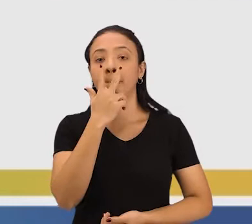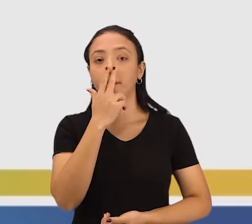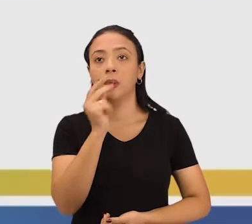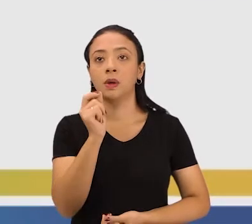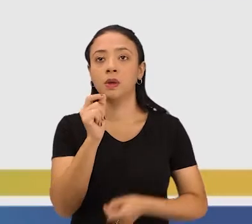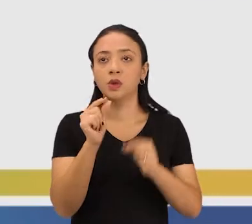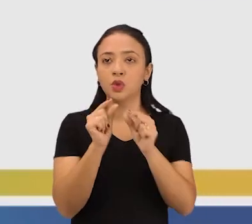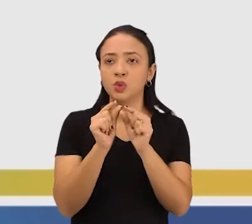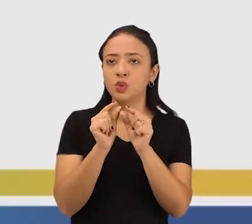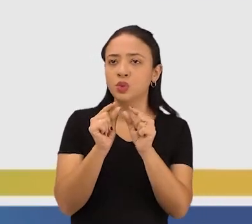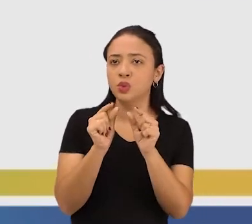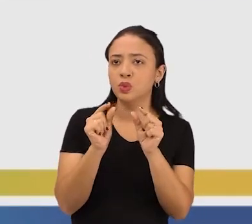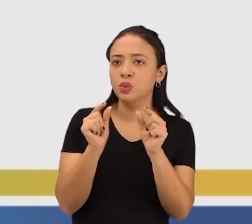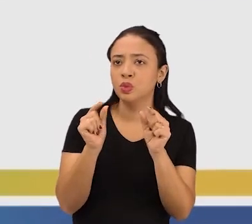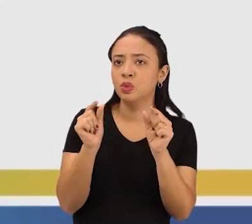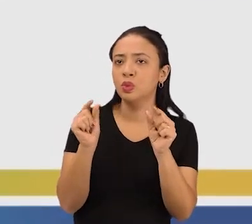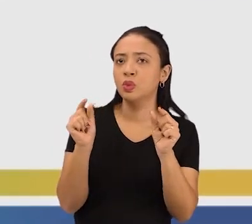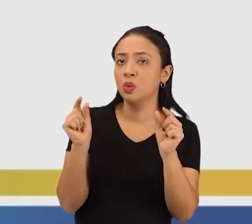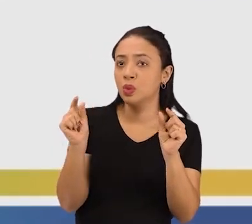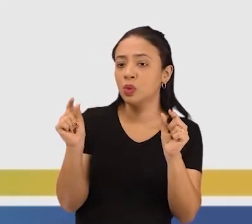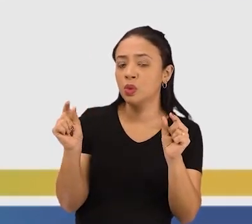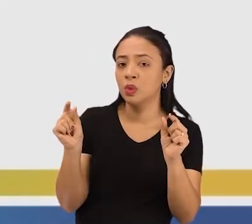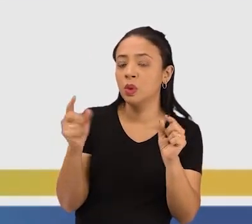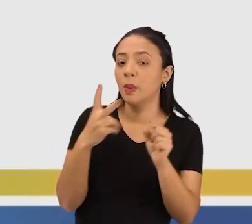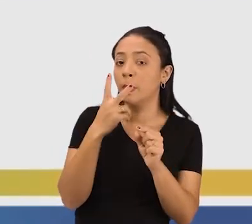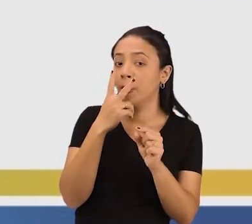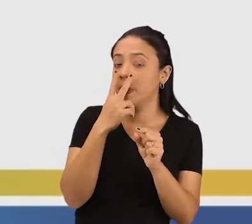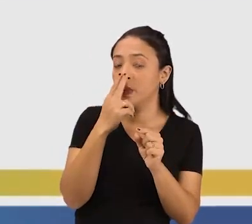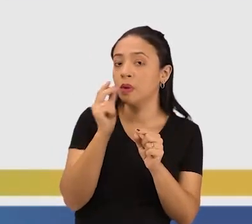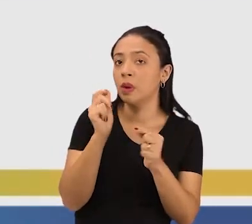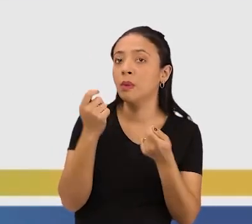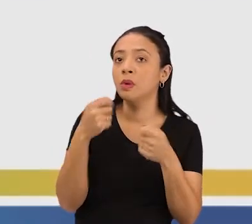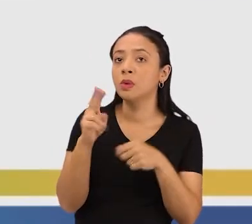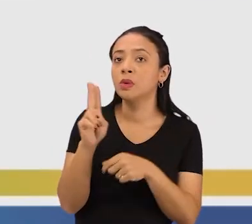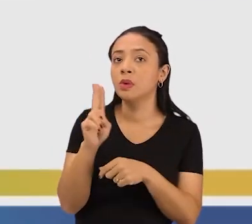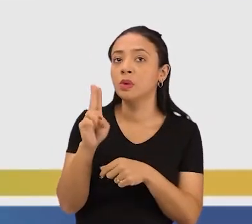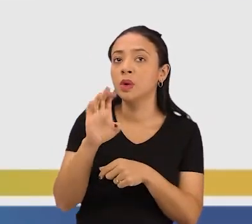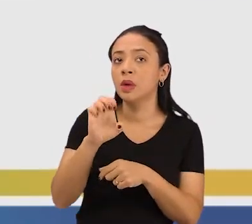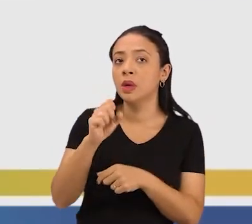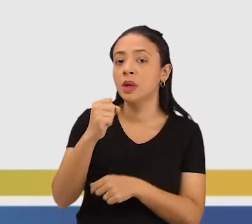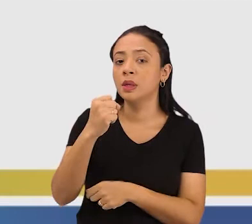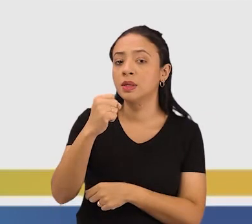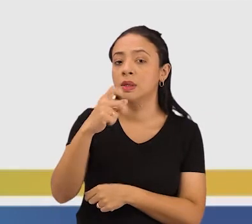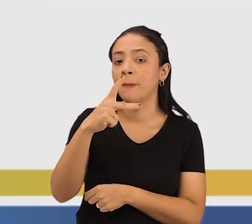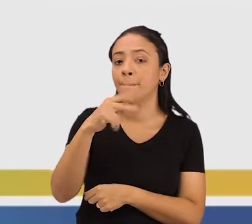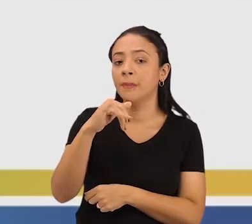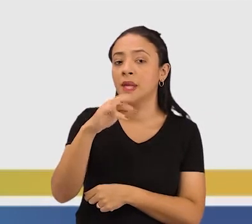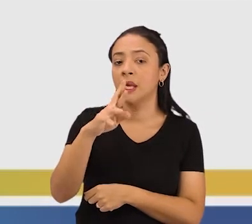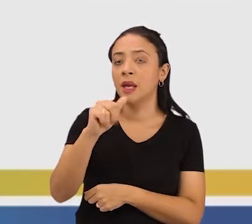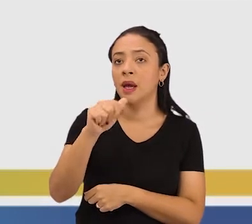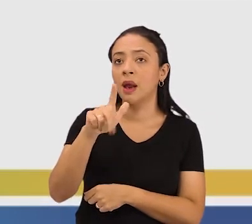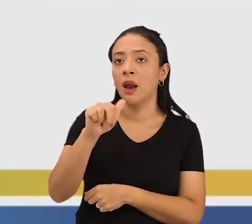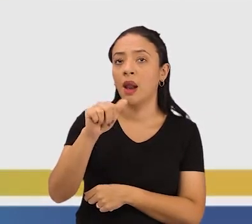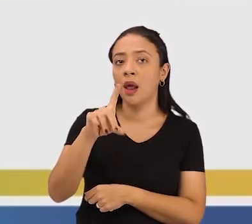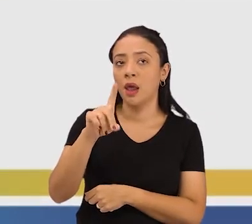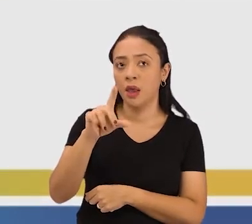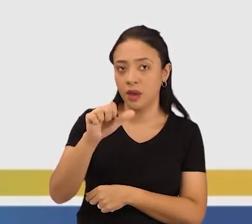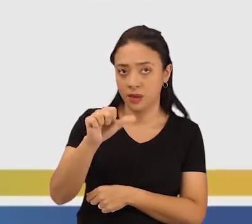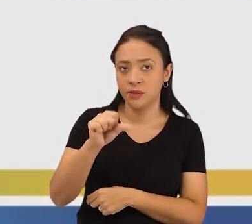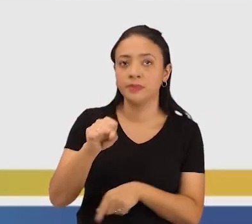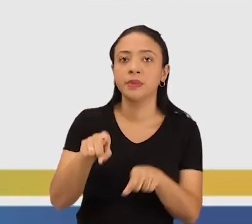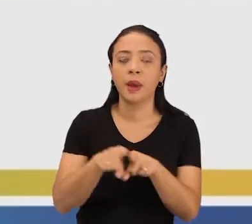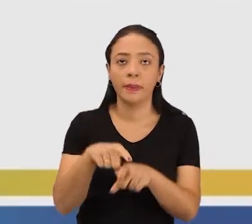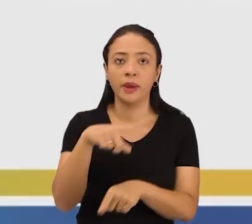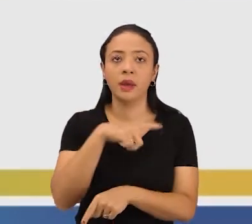mais alongadas do que os bacilos, por isso elas podem ser chamadas de espiraladas. Temos ainda as